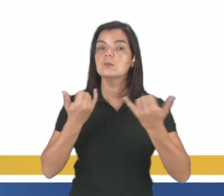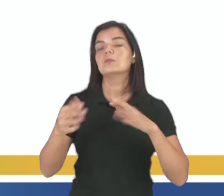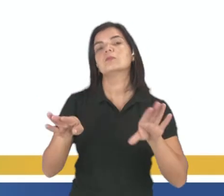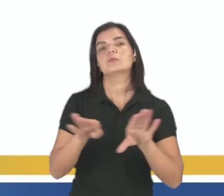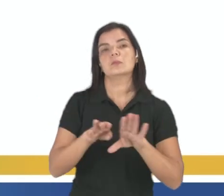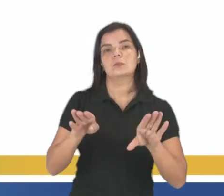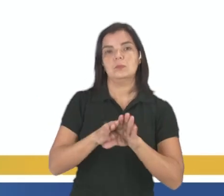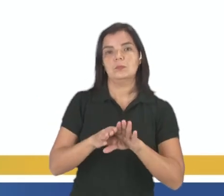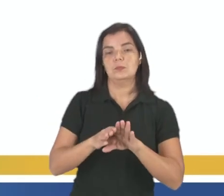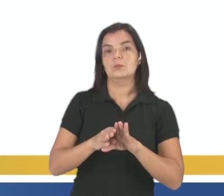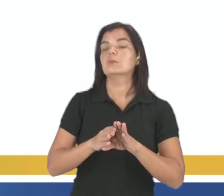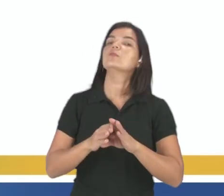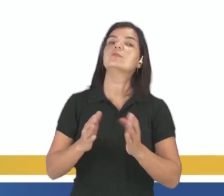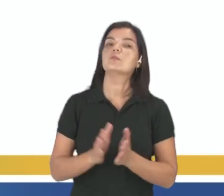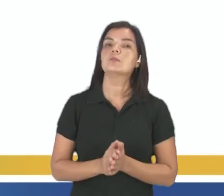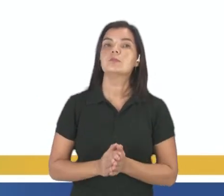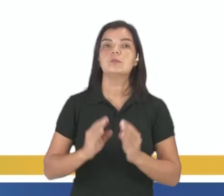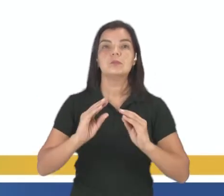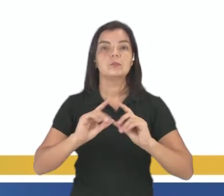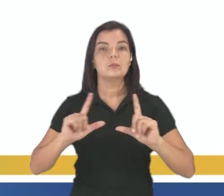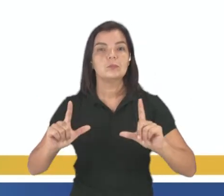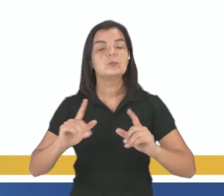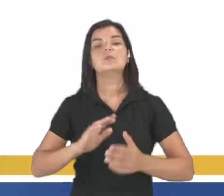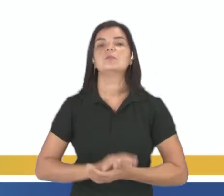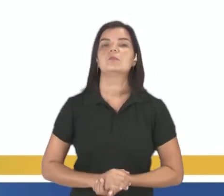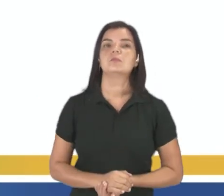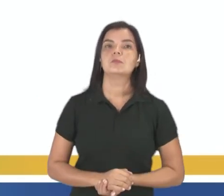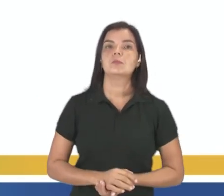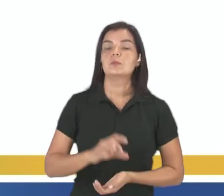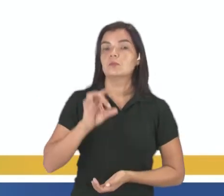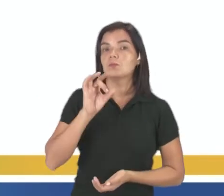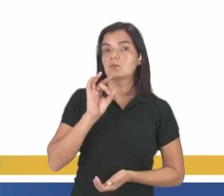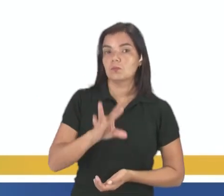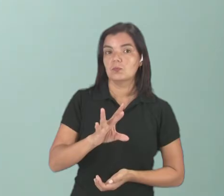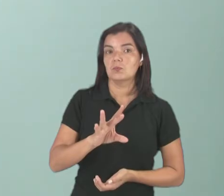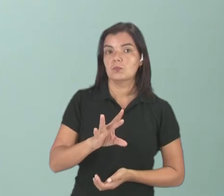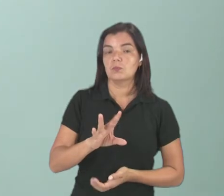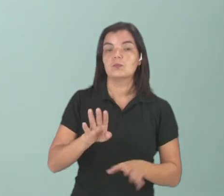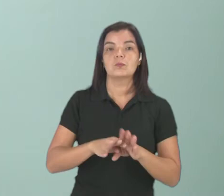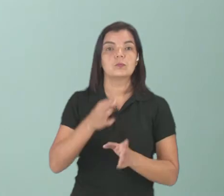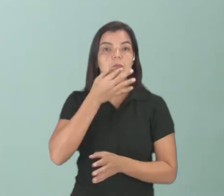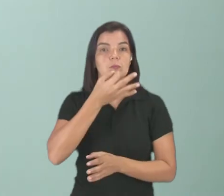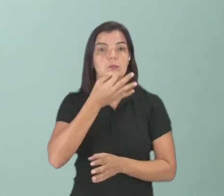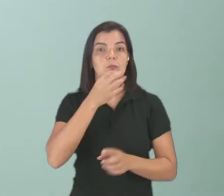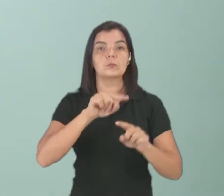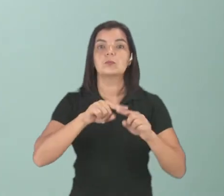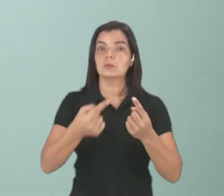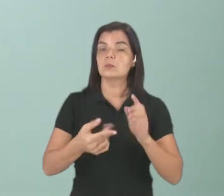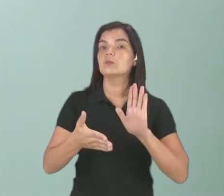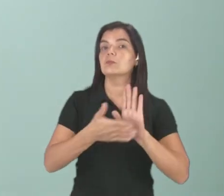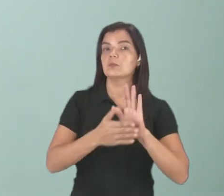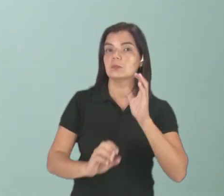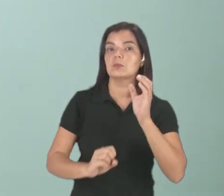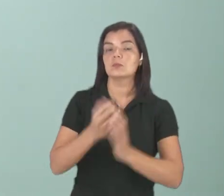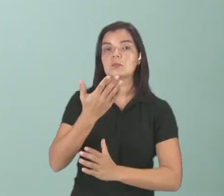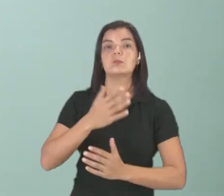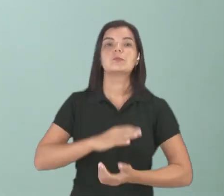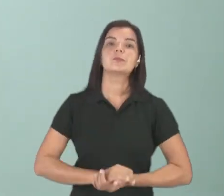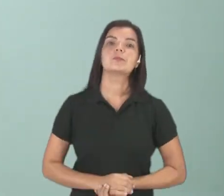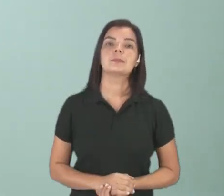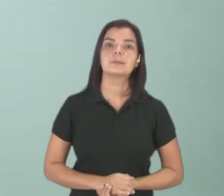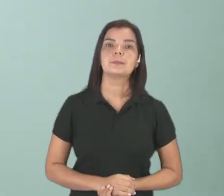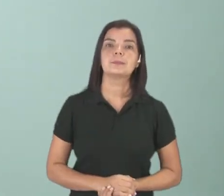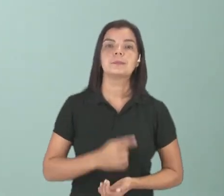de forma alheia, ok? Não a partir do seu ponto de vista, mas a partir dos fatos que aconteceram,